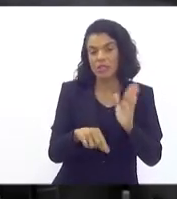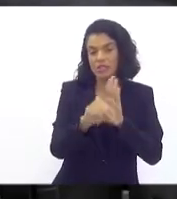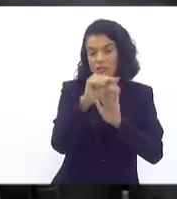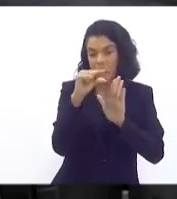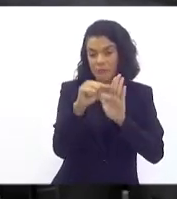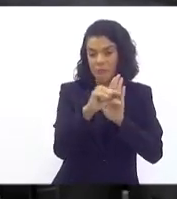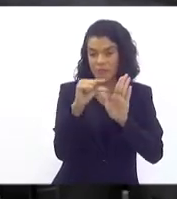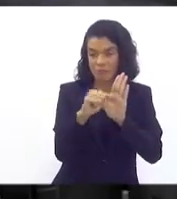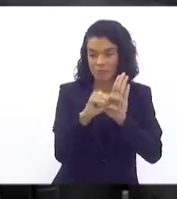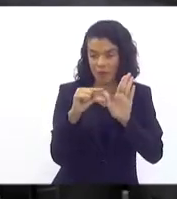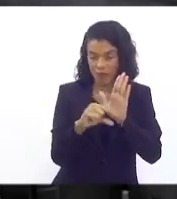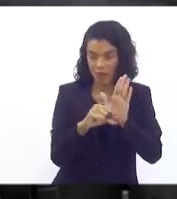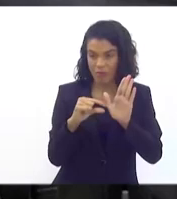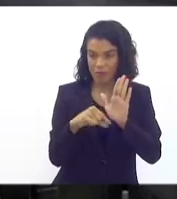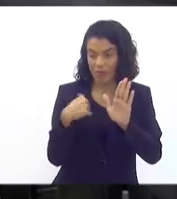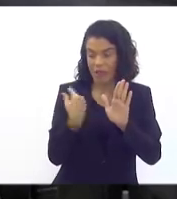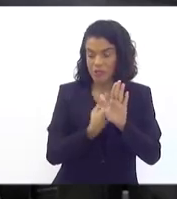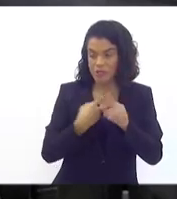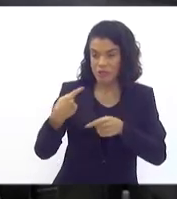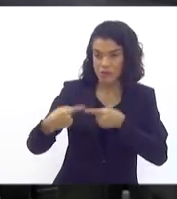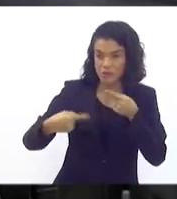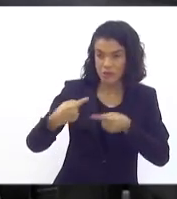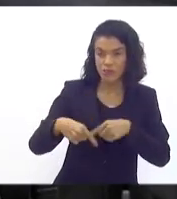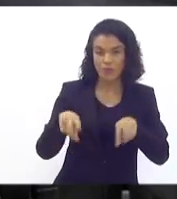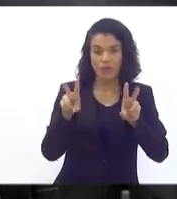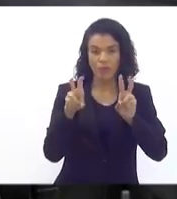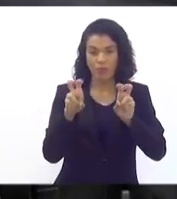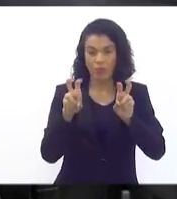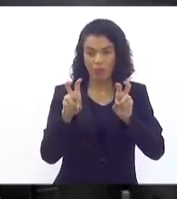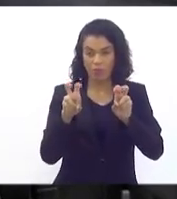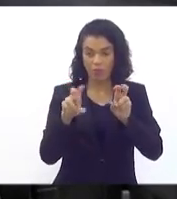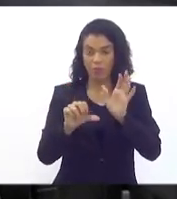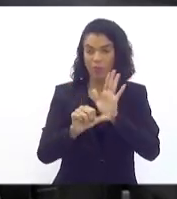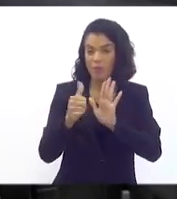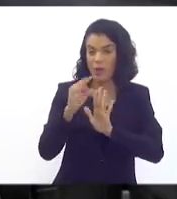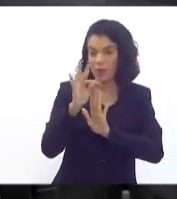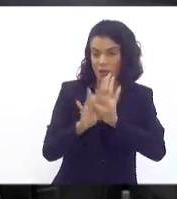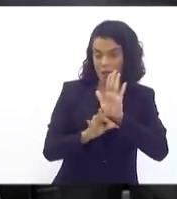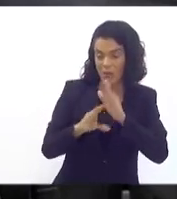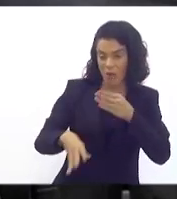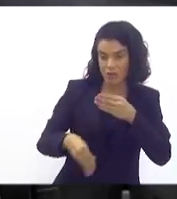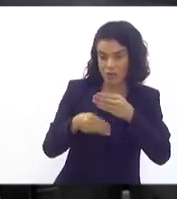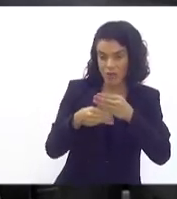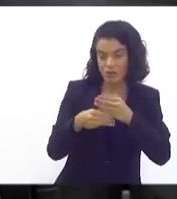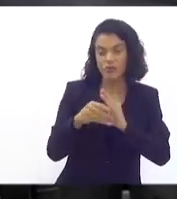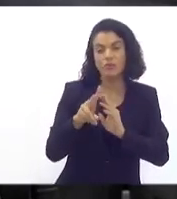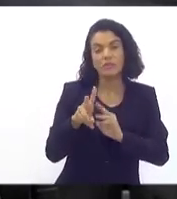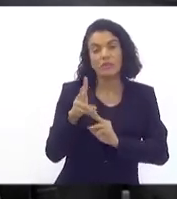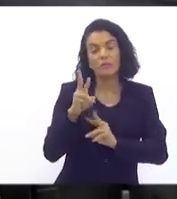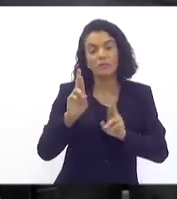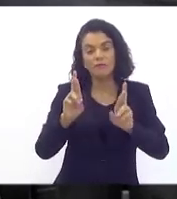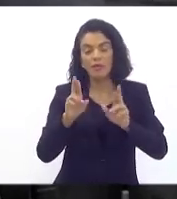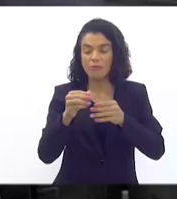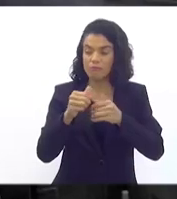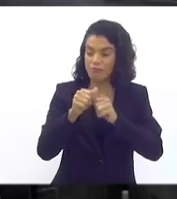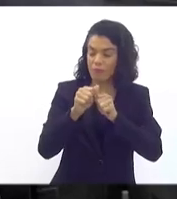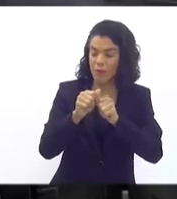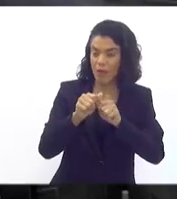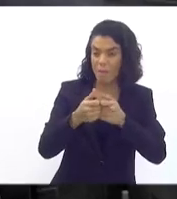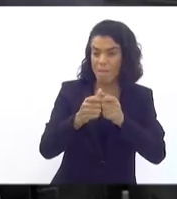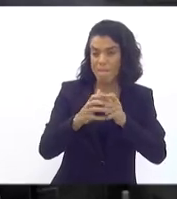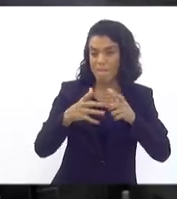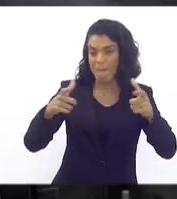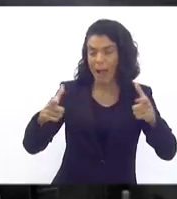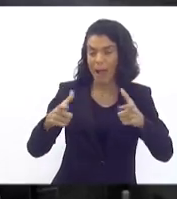que a gente debruçou discutiu era a questão do primeiro tema auditivo que previa uma expansão de gasodutos é